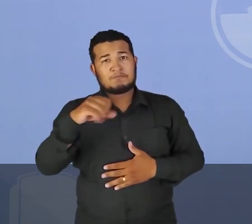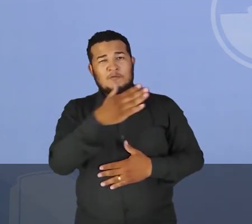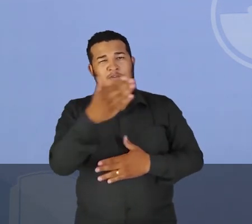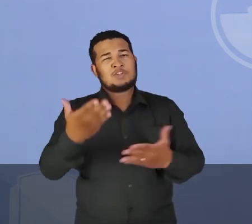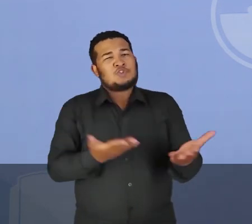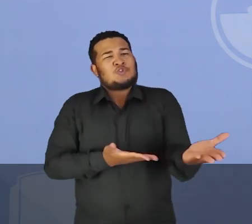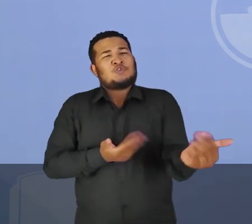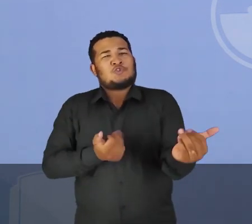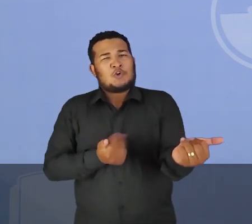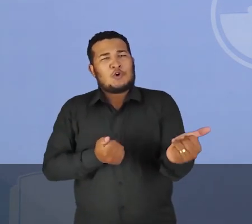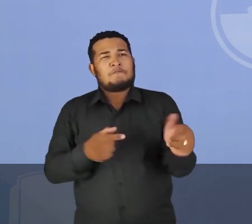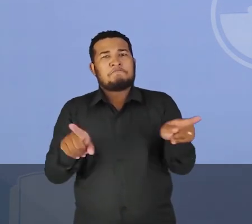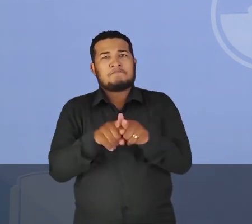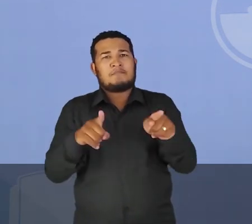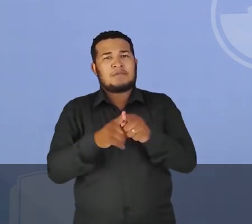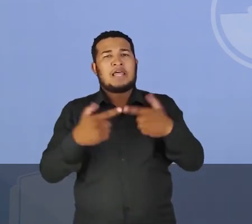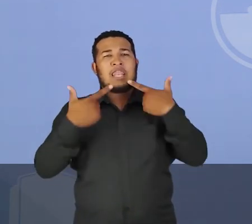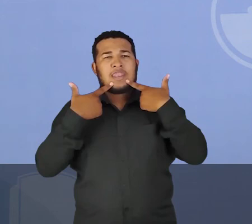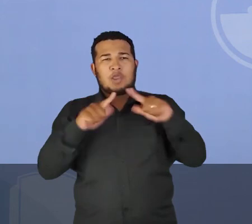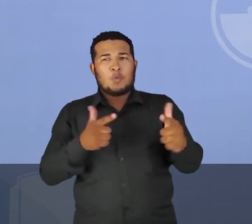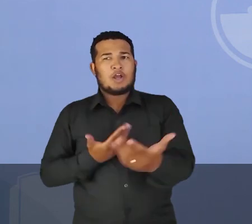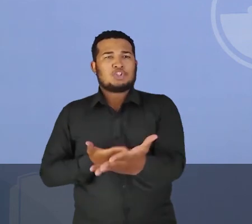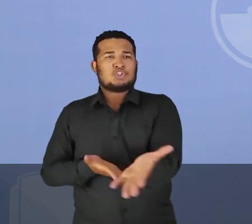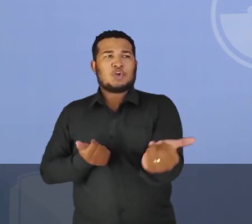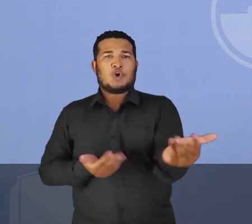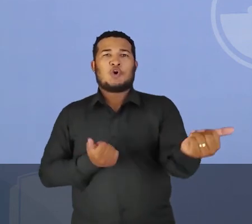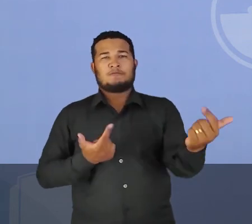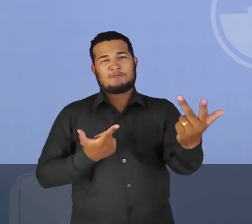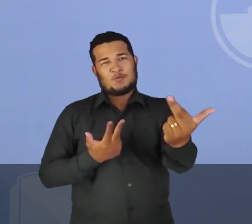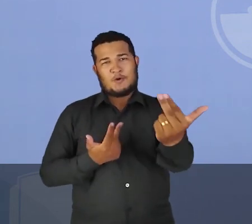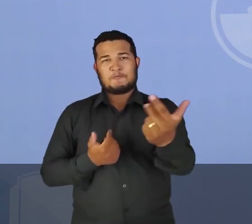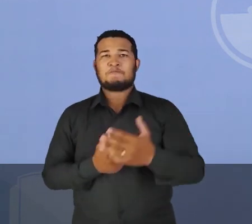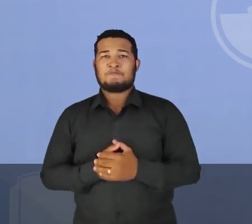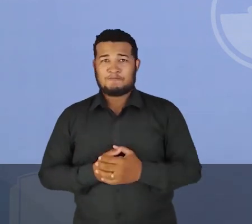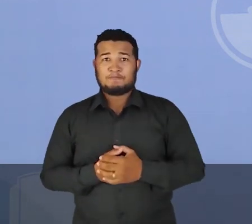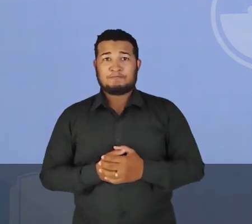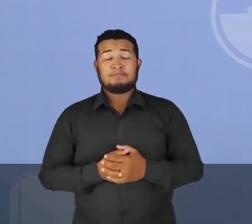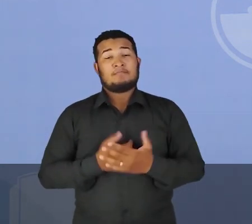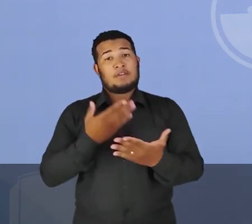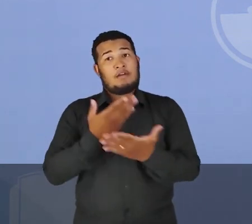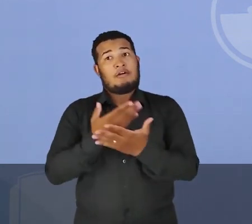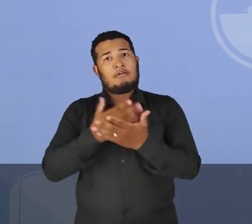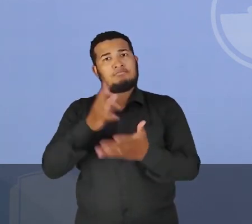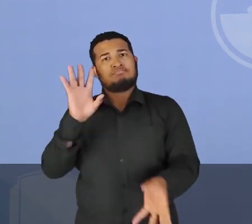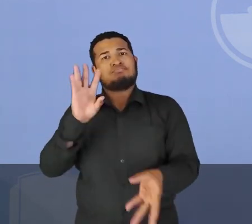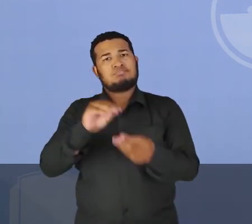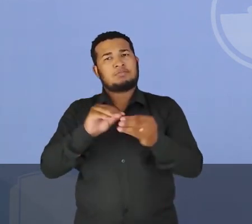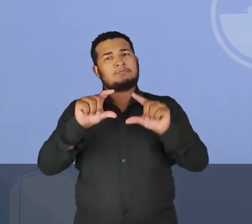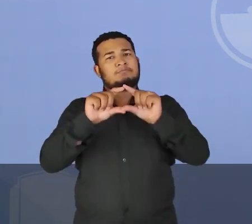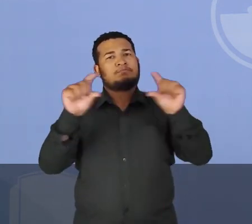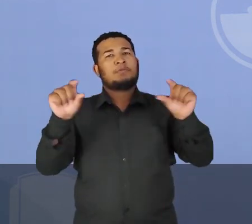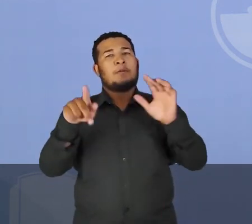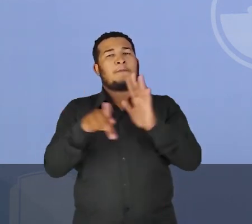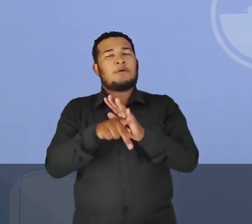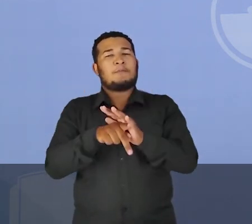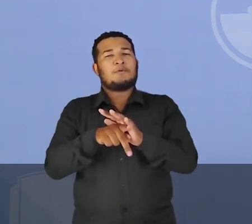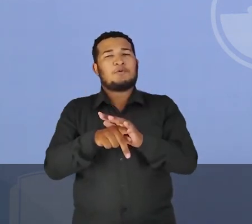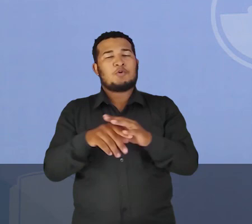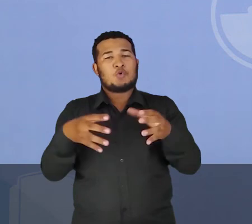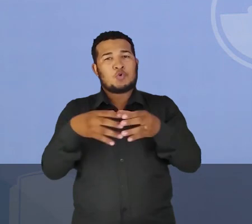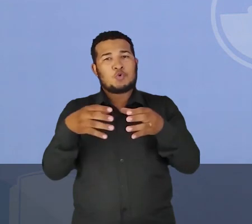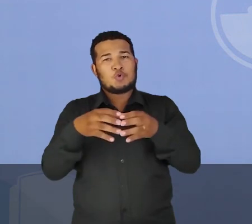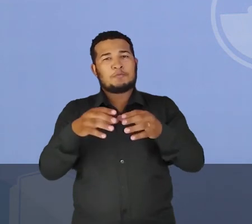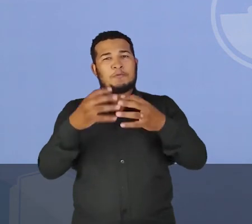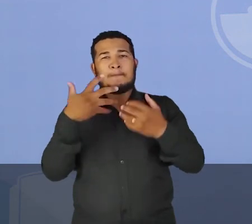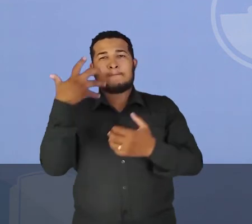jovens e é uma linguagem bastante jovem, vocês vão gostar, tá bom? Eu vou terminar com a frase do Rapa, só